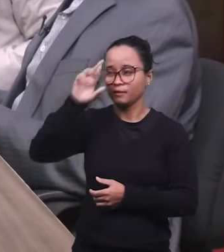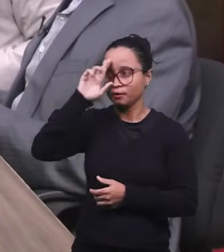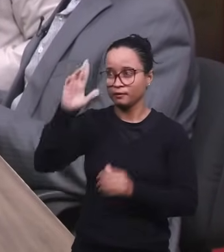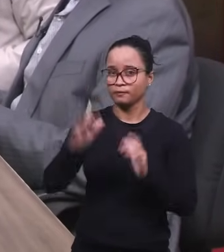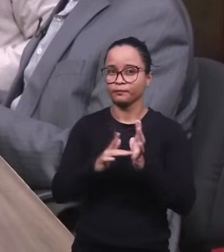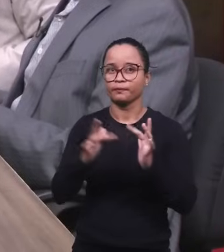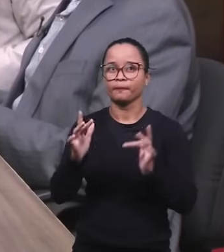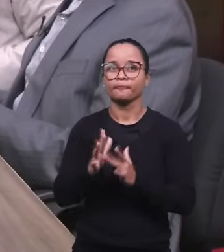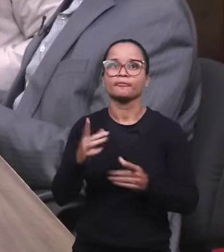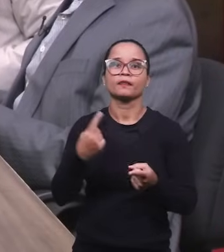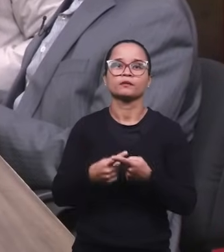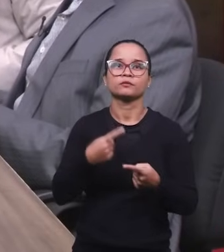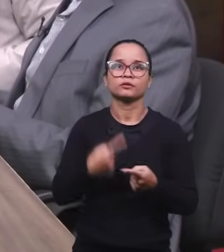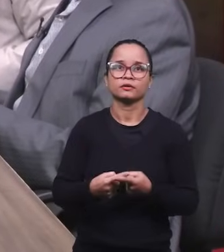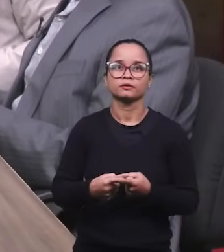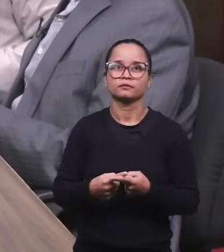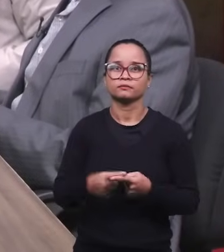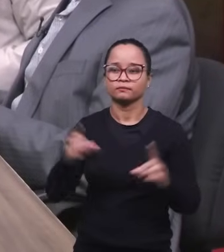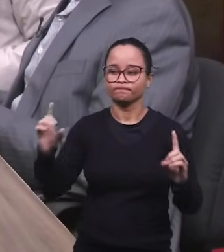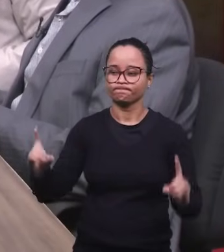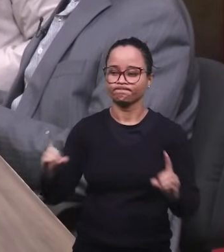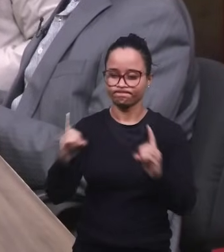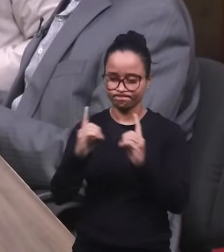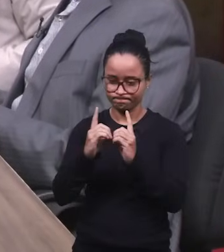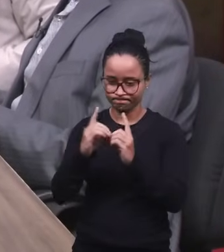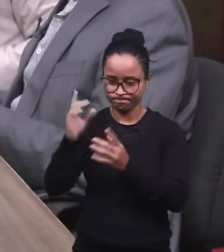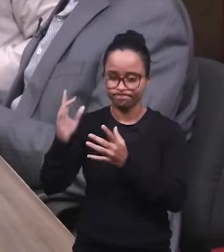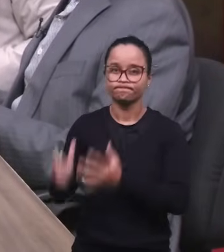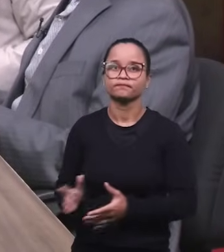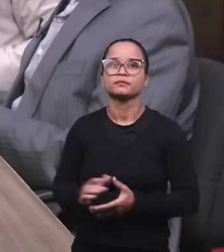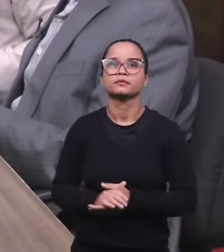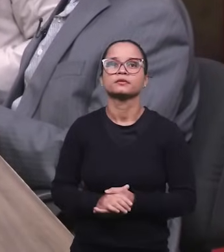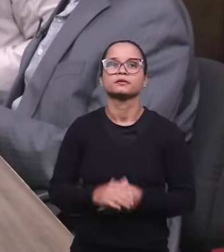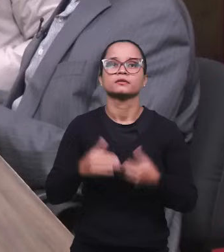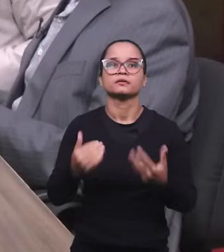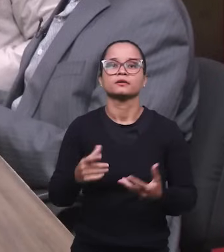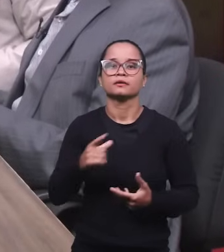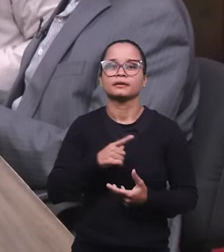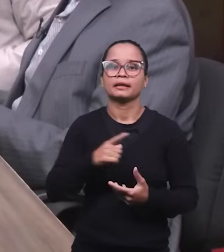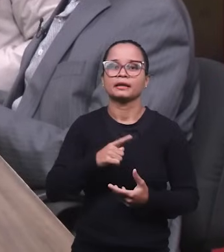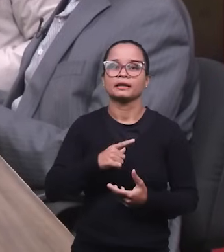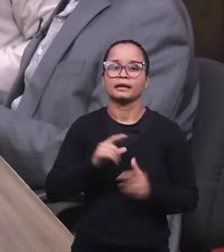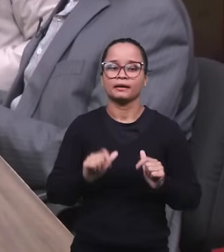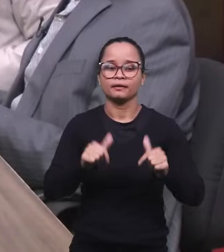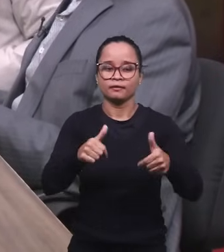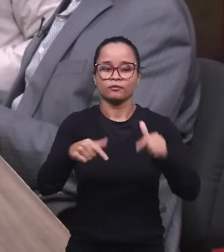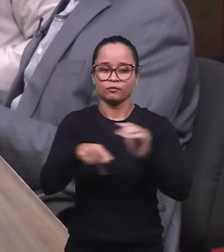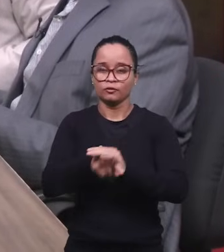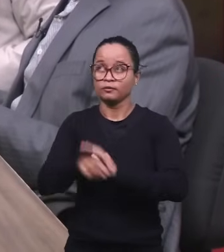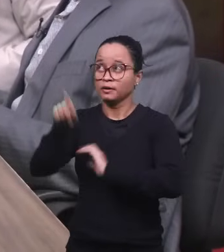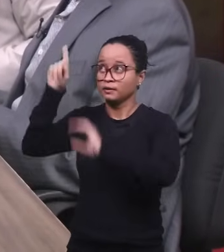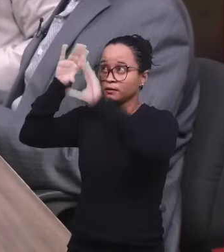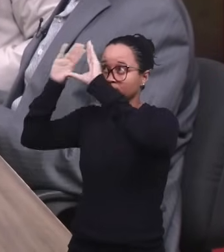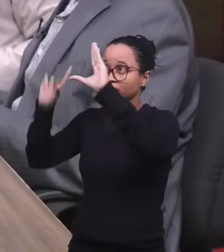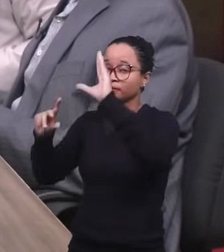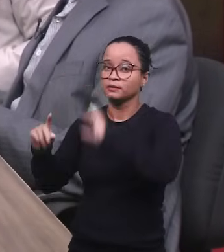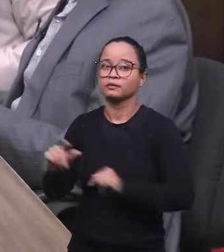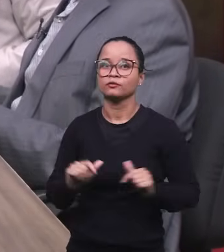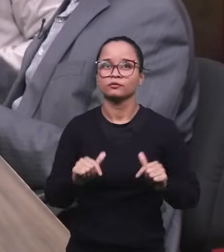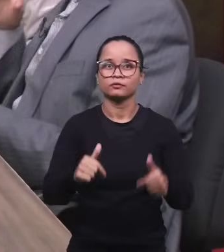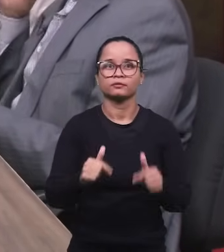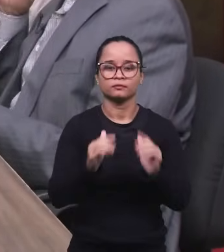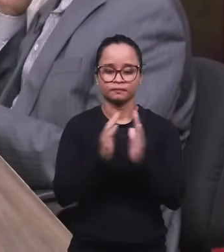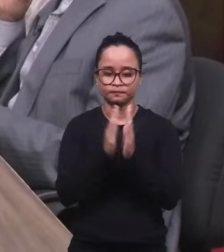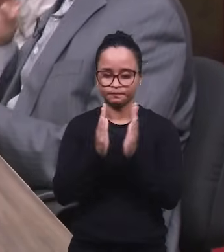que vai ao Senhor Jesus, porque Jesus já se de encontro ao fiel. Nessa hora que vem a intervenção do céu no agir e